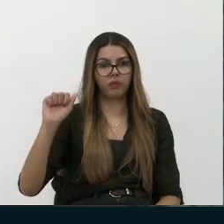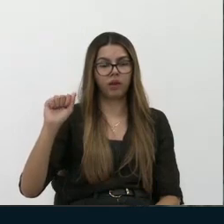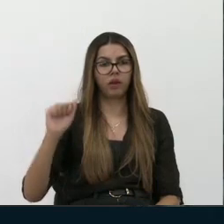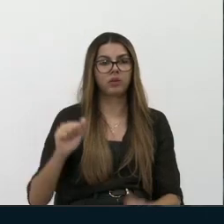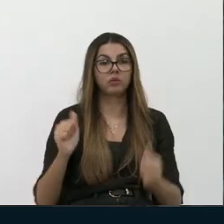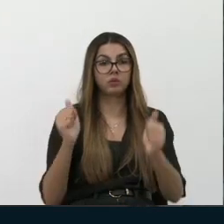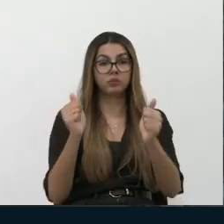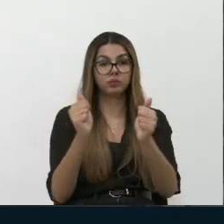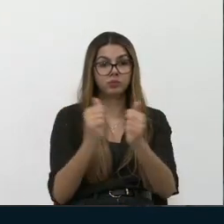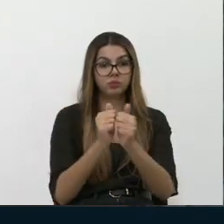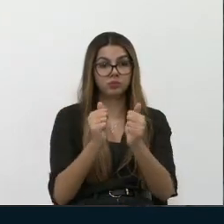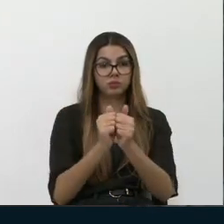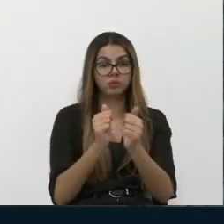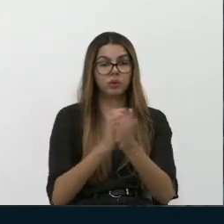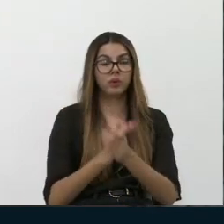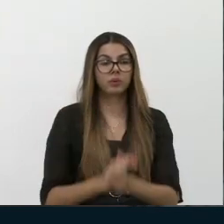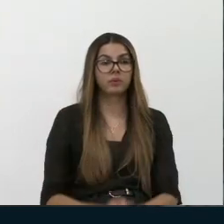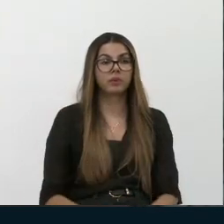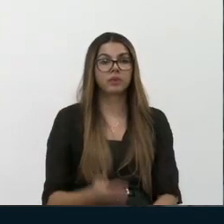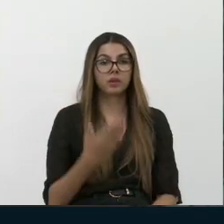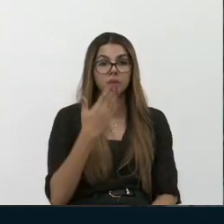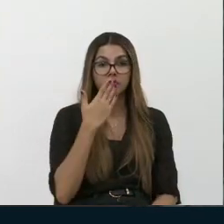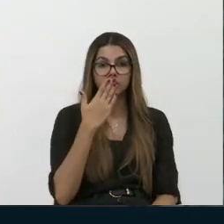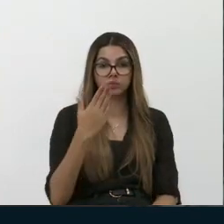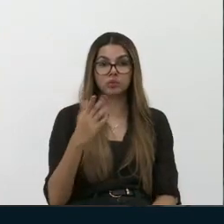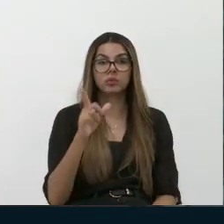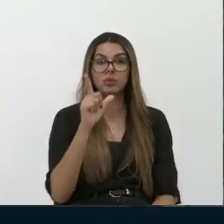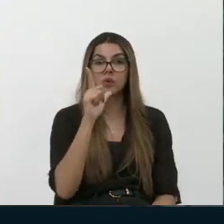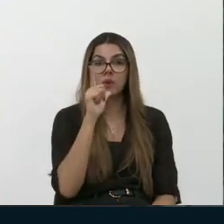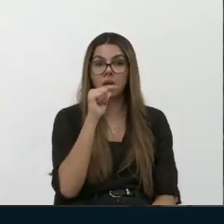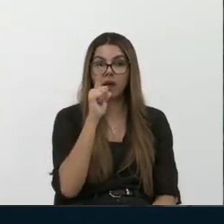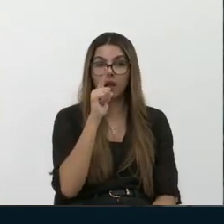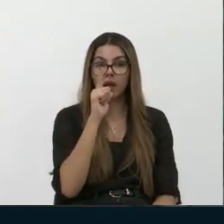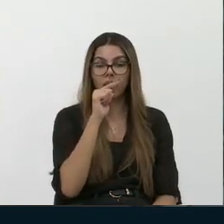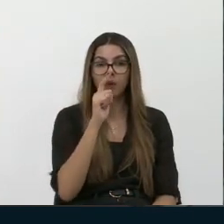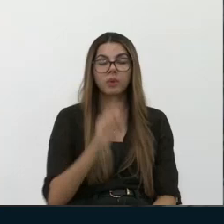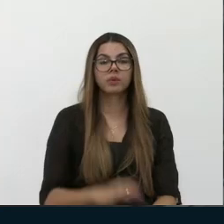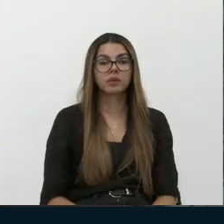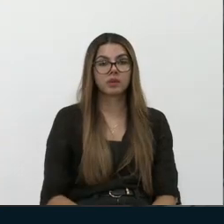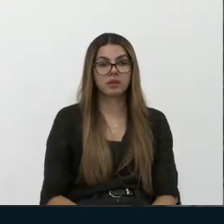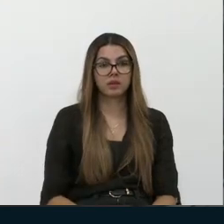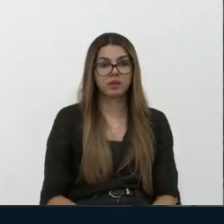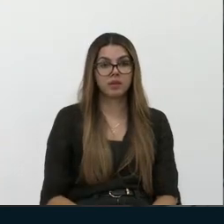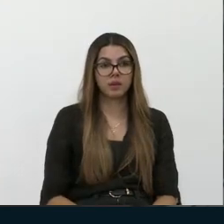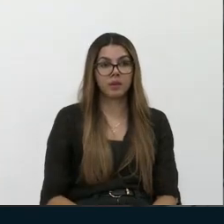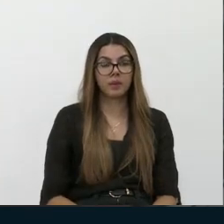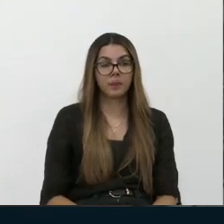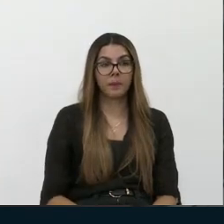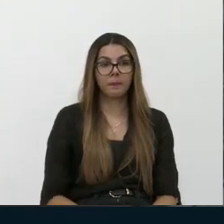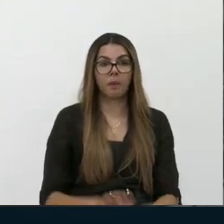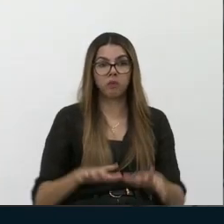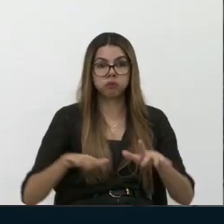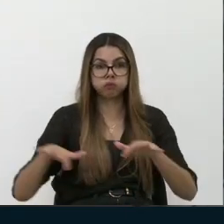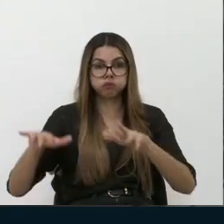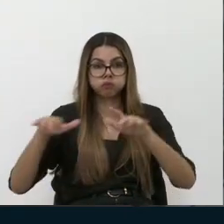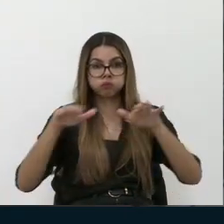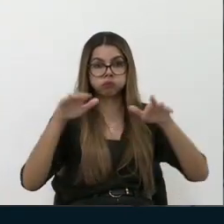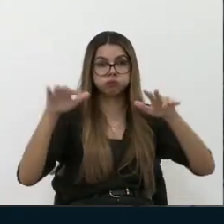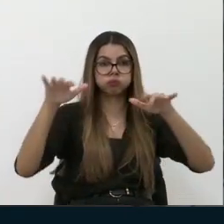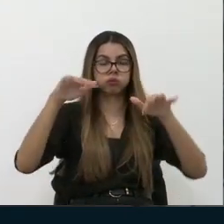realizam campanha de arrecadação de água potável para as vítimas de enchentes do Rio Grande do